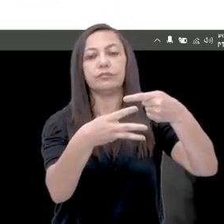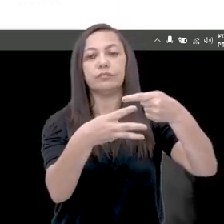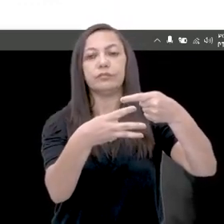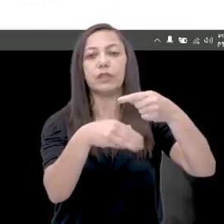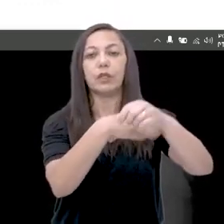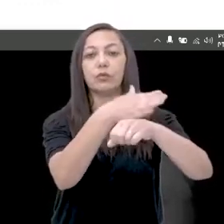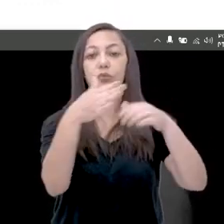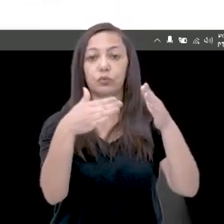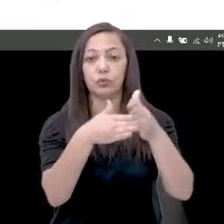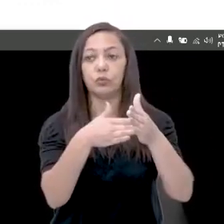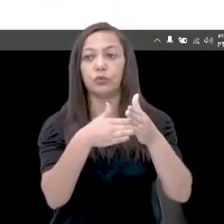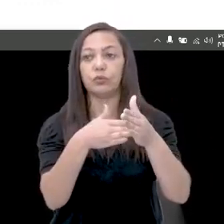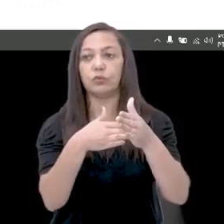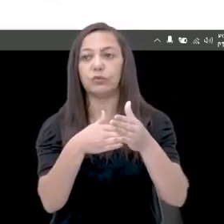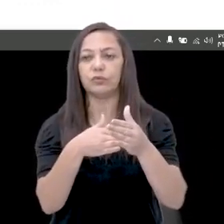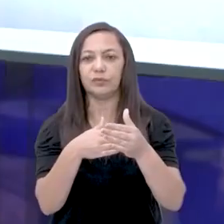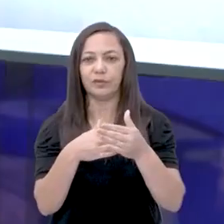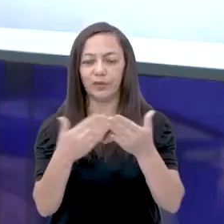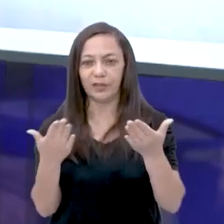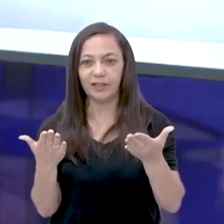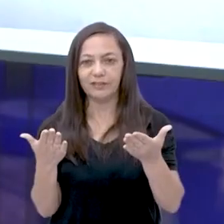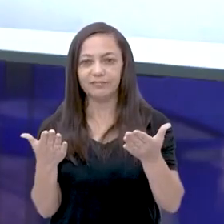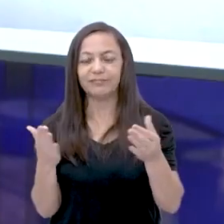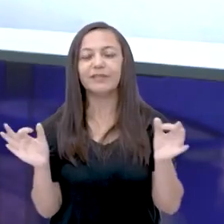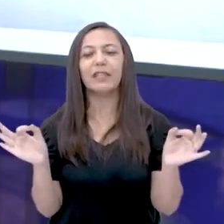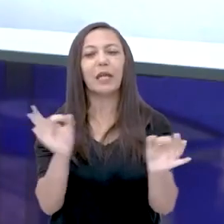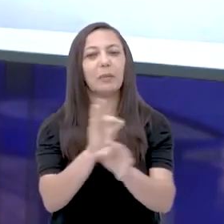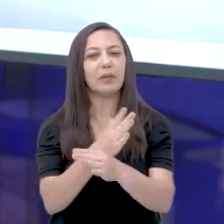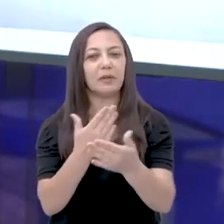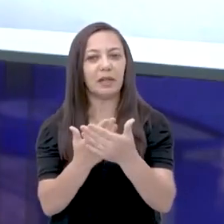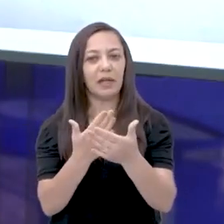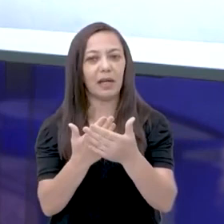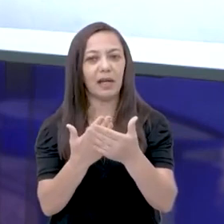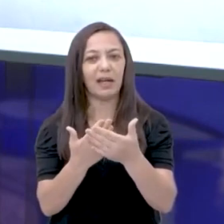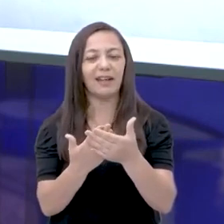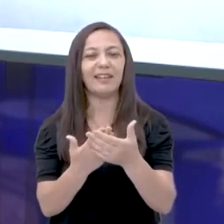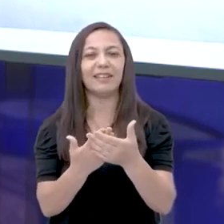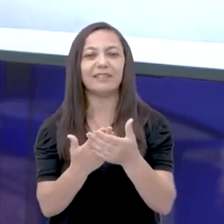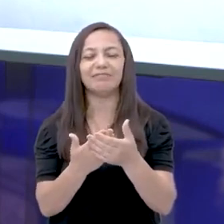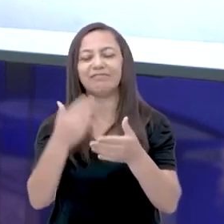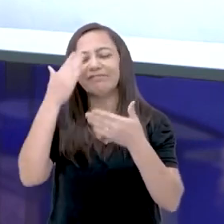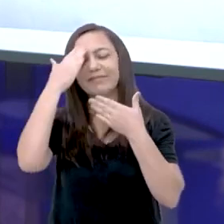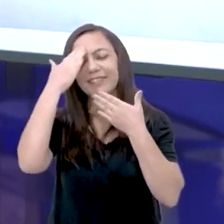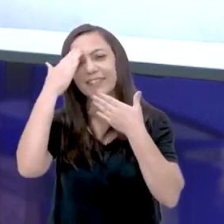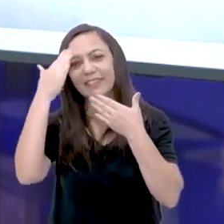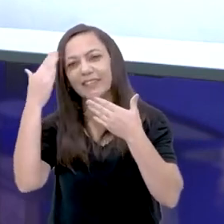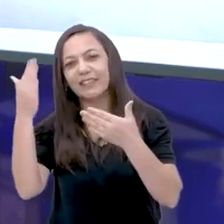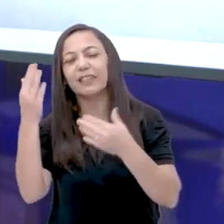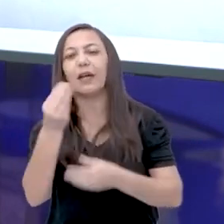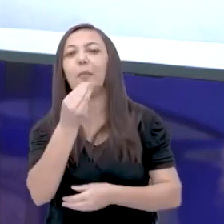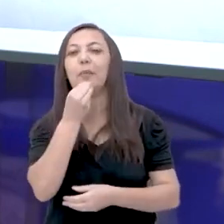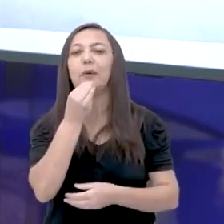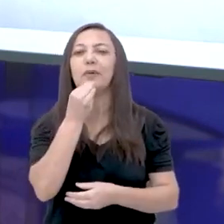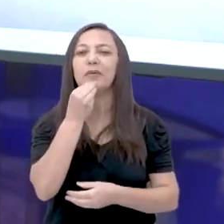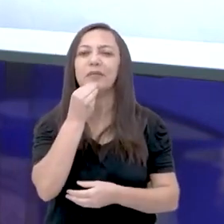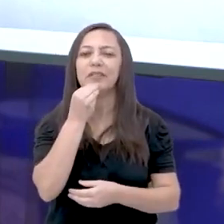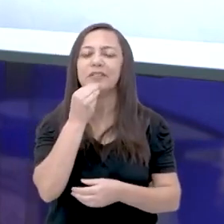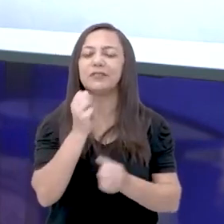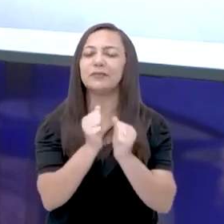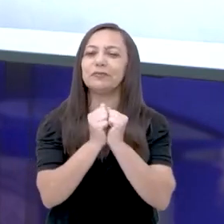3 partes. Bem, meninos, encerramos a nossa videoaula por aqui. Eu agradeço